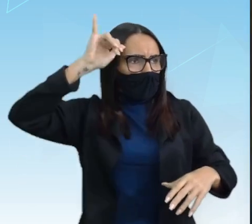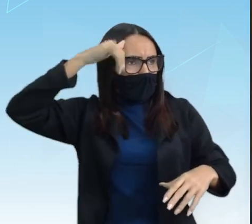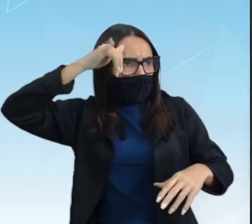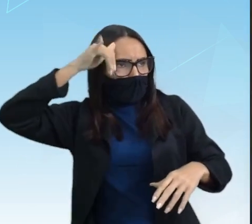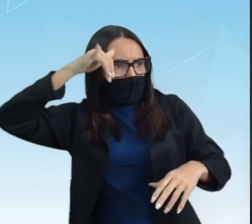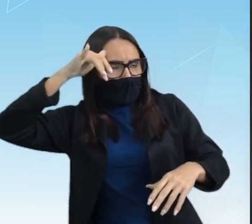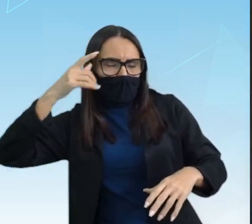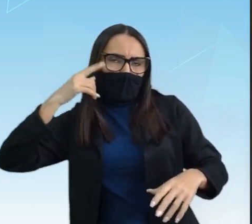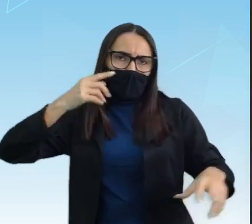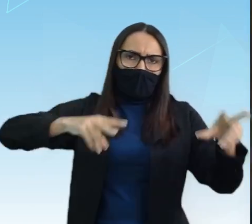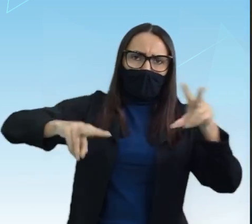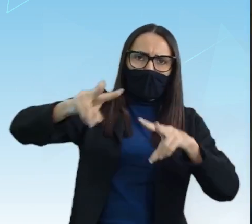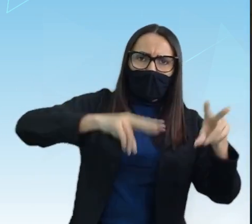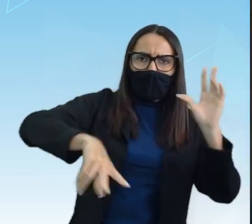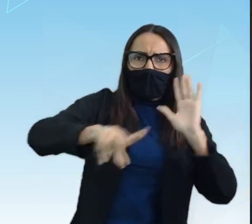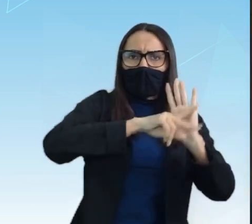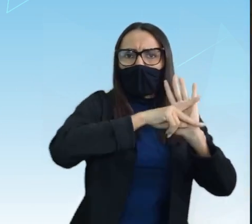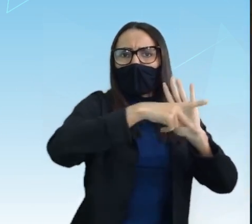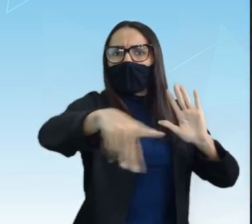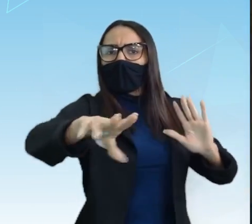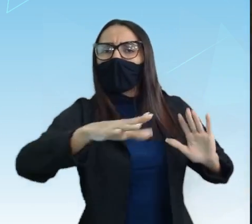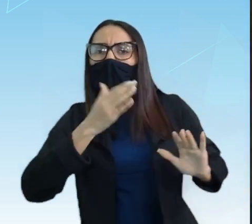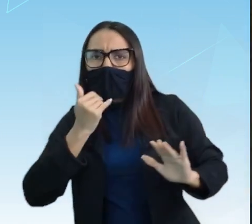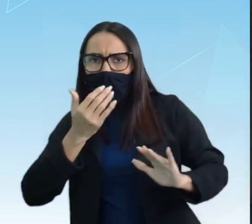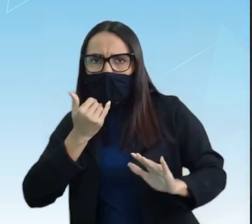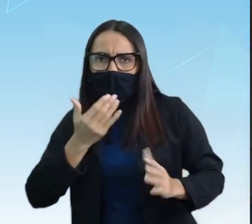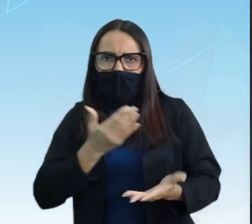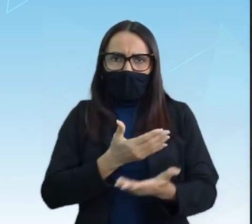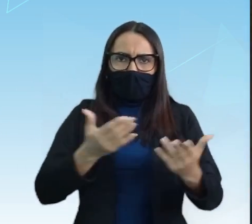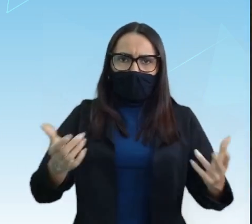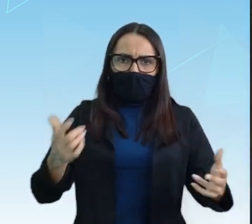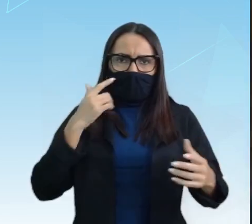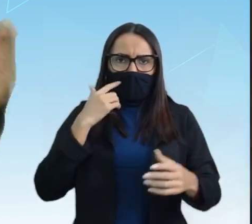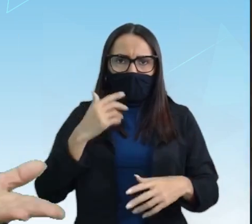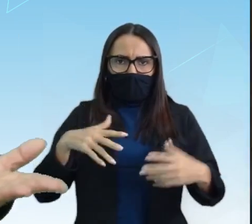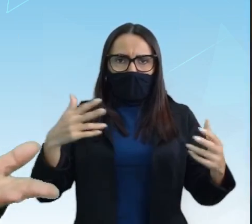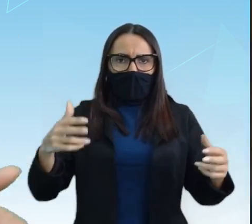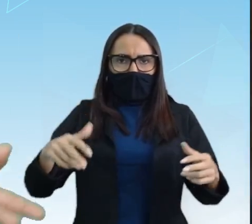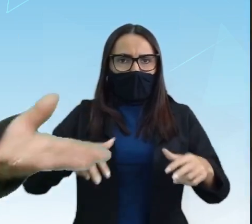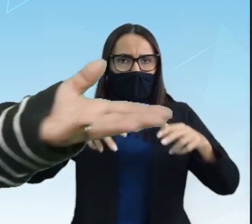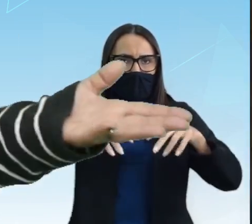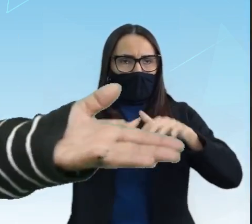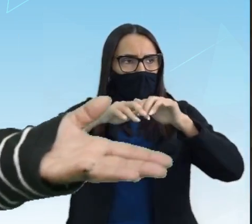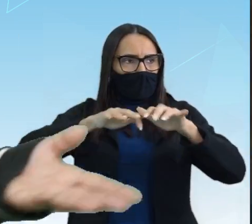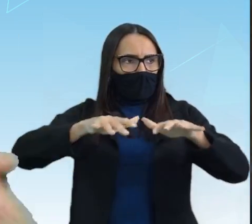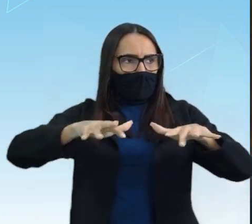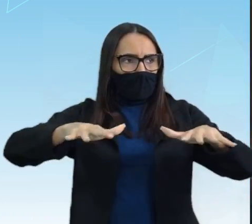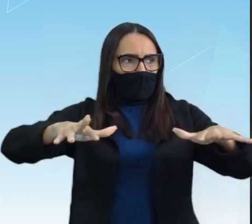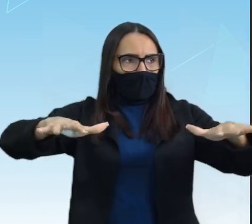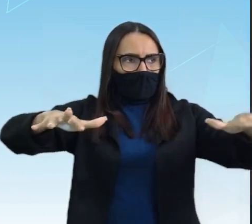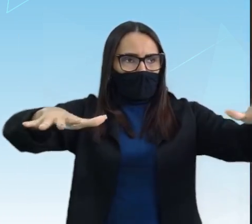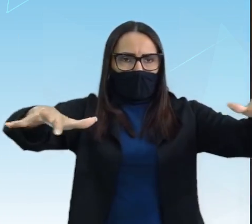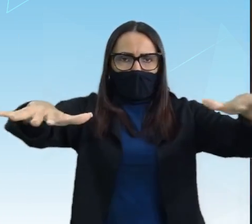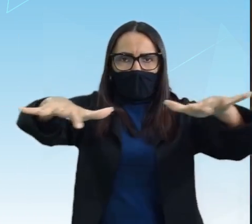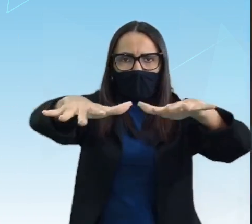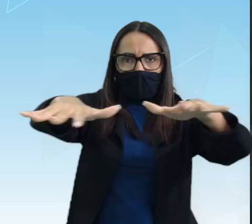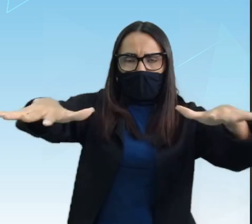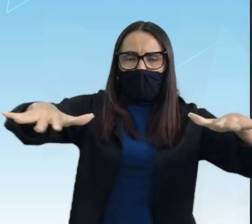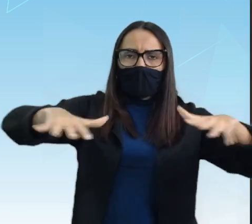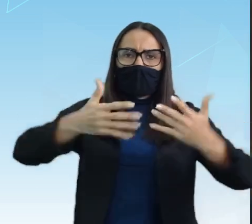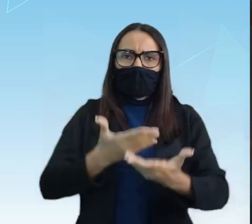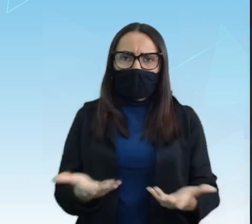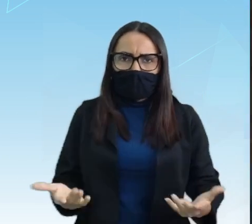vai procurar o próprio alimento. Não é você que vai dar ele. E sim, o próprio rebanho solto no pasto vai procurar seu